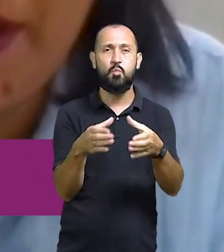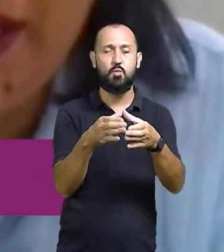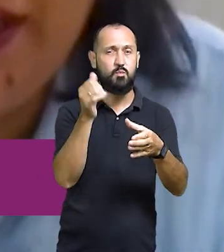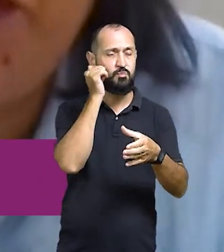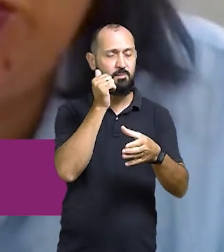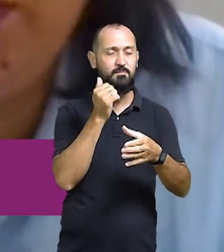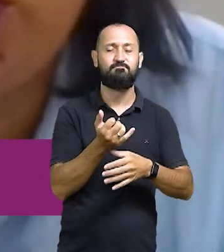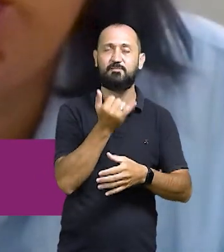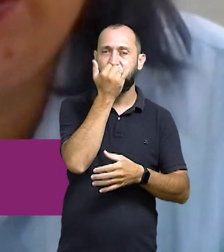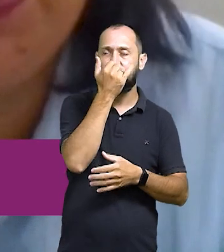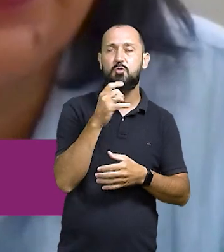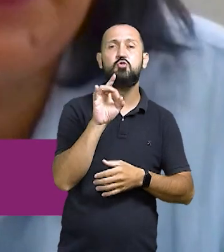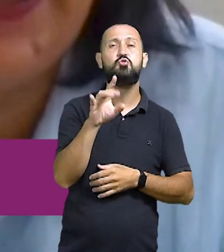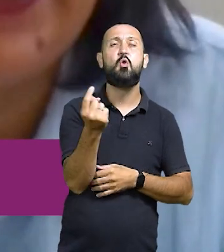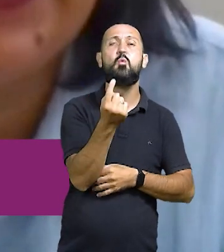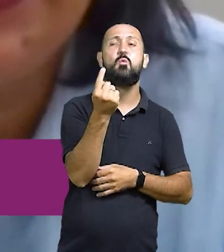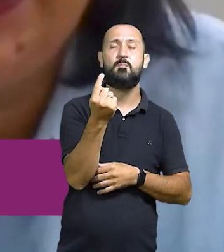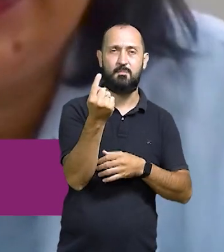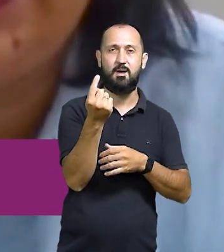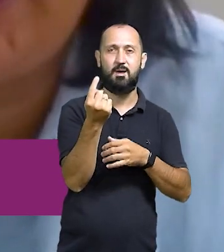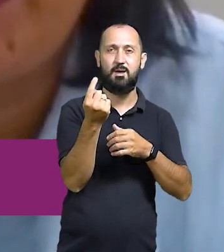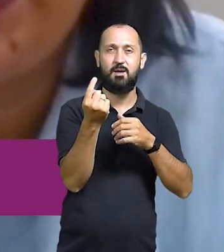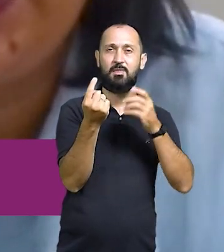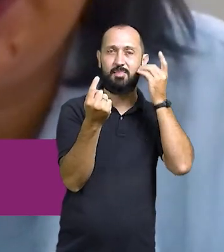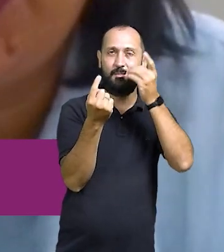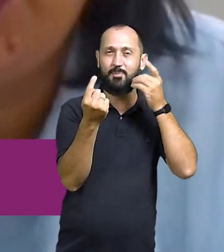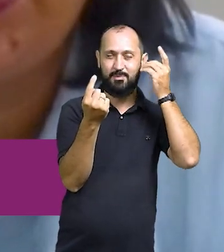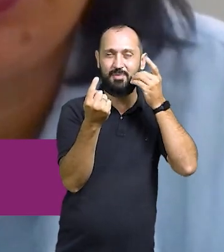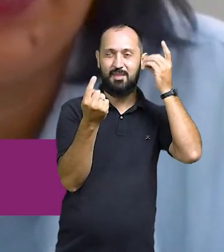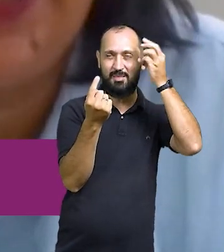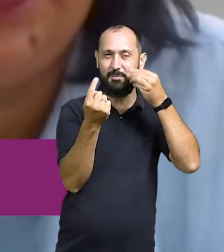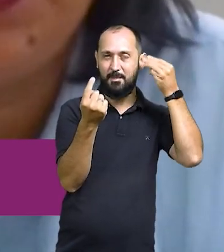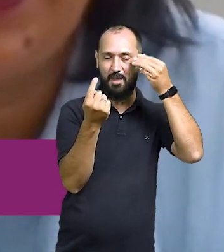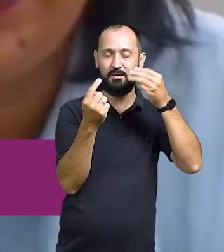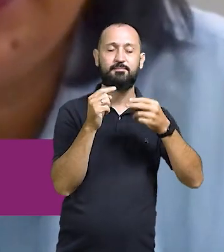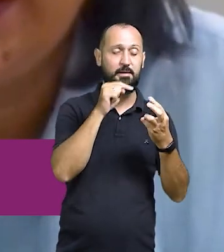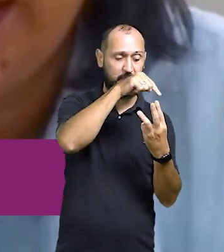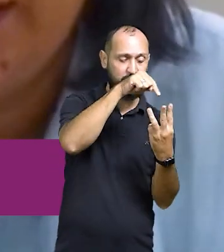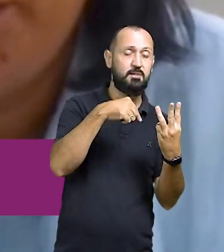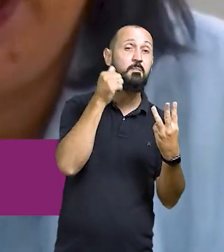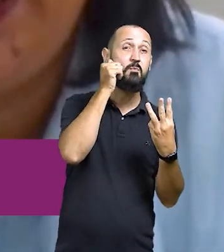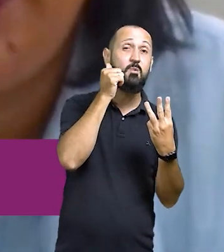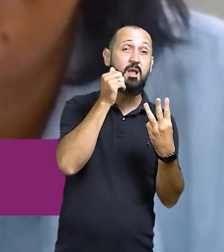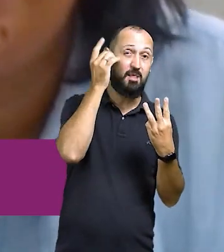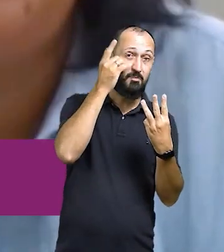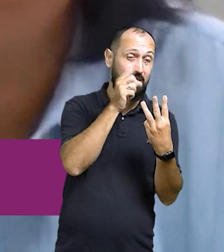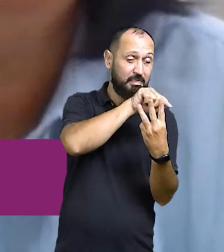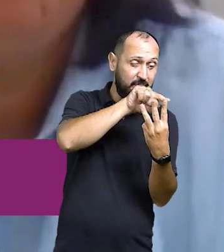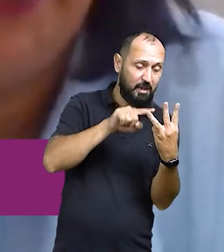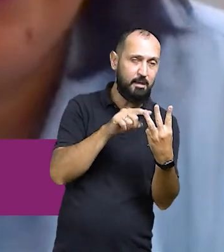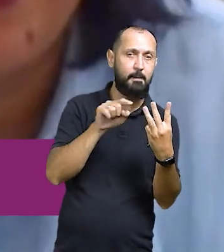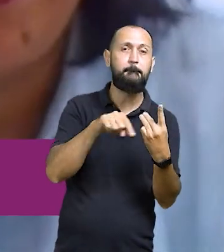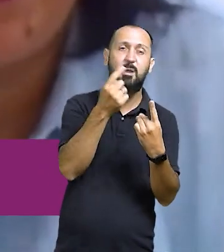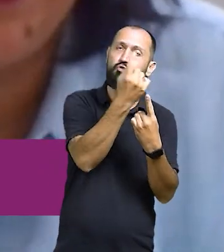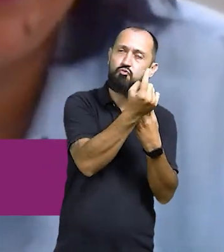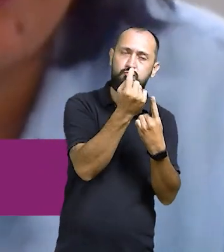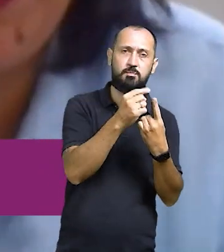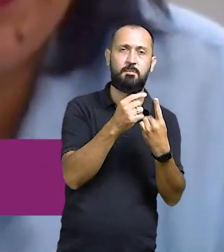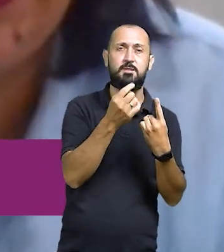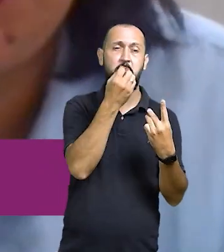as ações estratégicas que viabilizem o acesso às políticas públicas para, de fato, justificar a nossa existência,